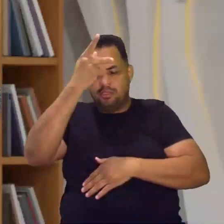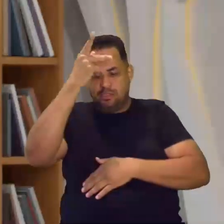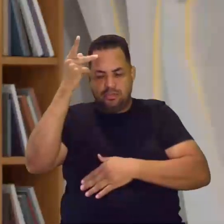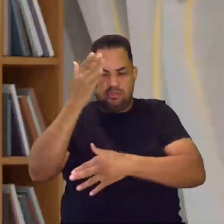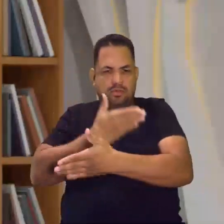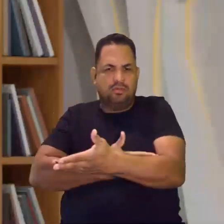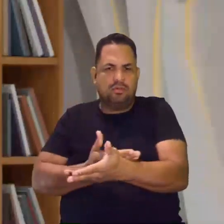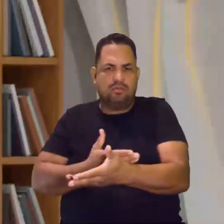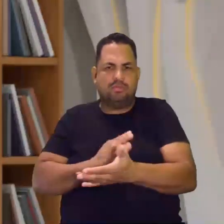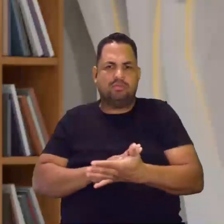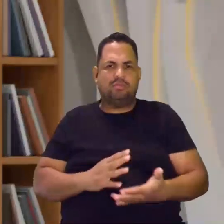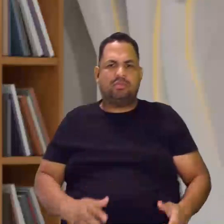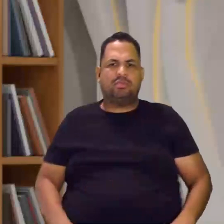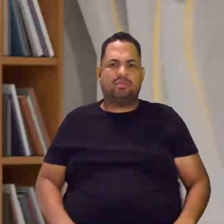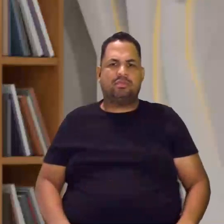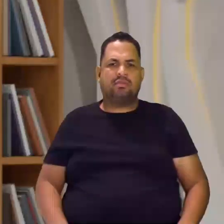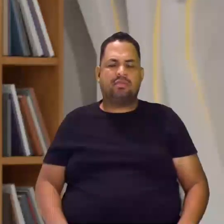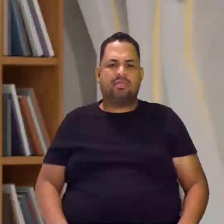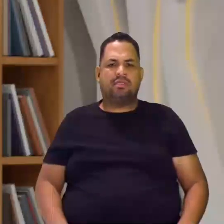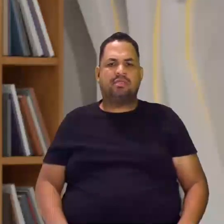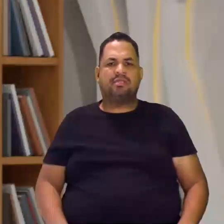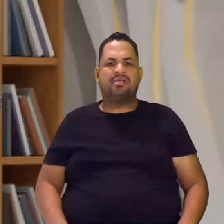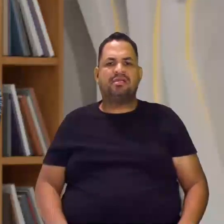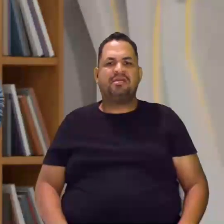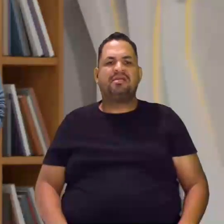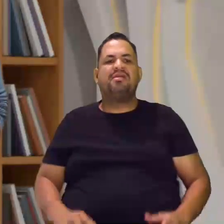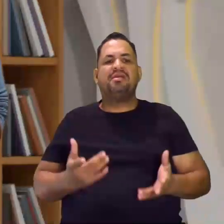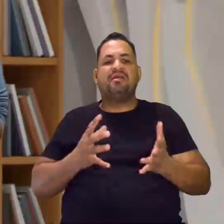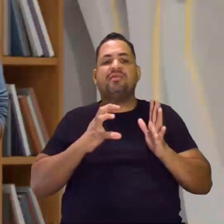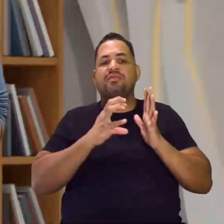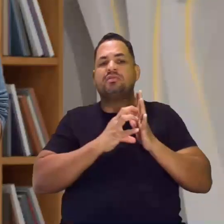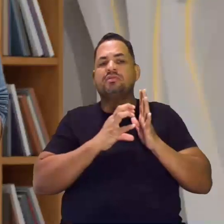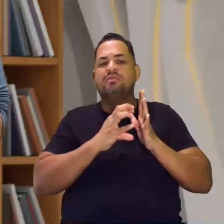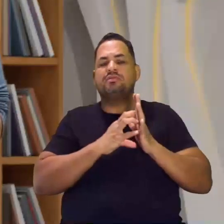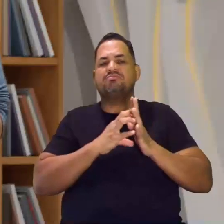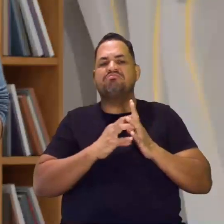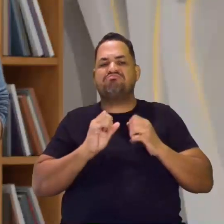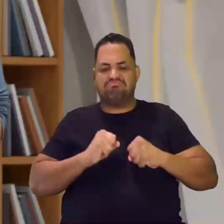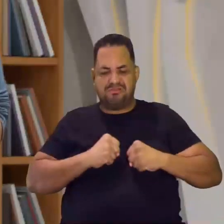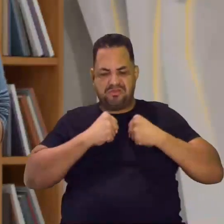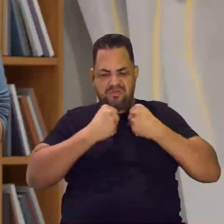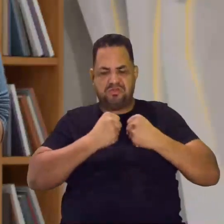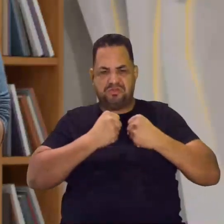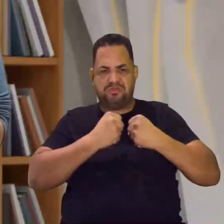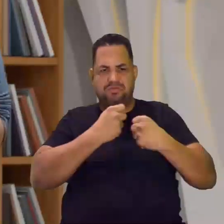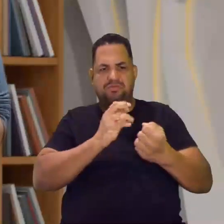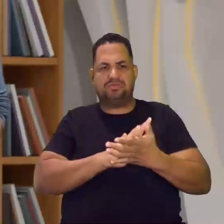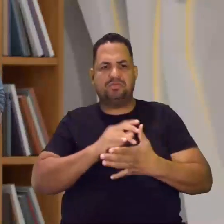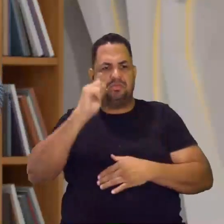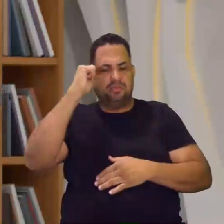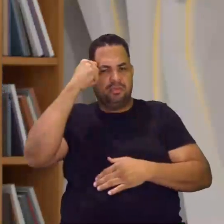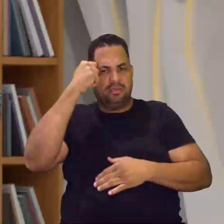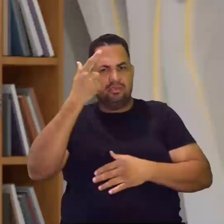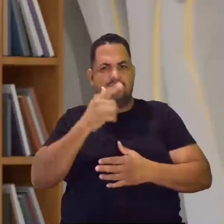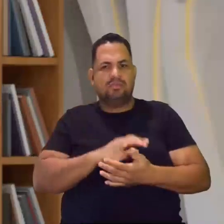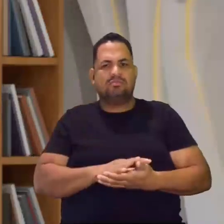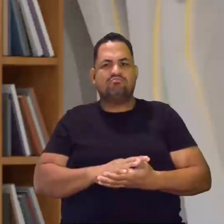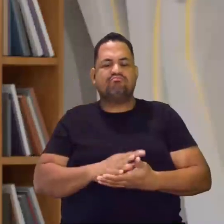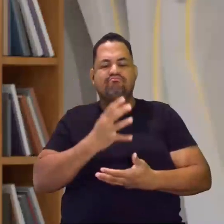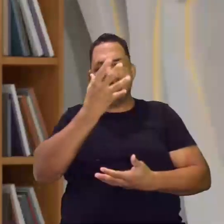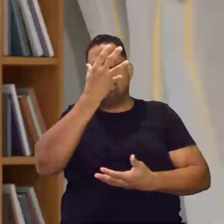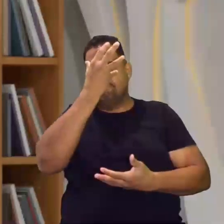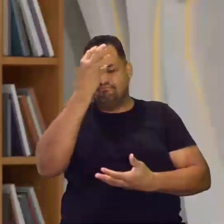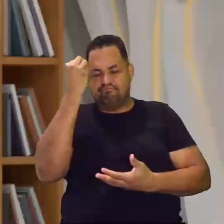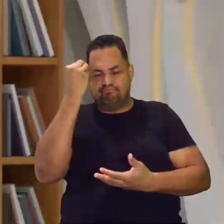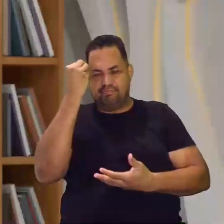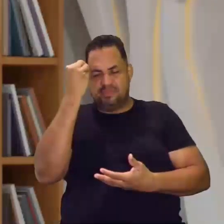se recusou e ela foi símbolo da resistência aí negra naquela cidade. Eu esqueci agora o nome, mas se